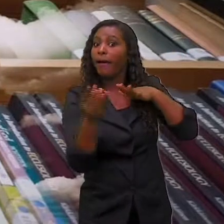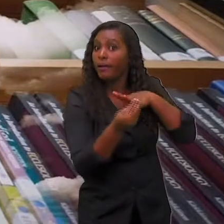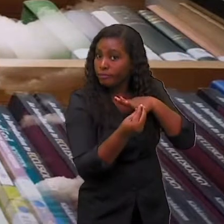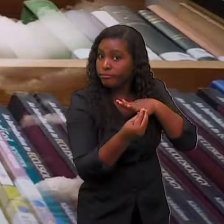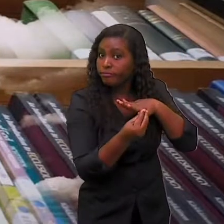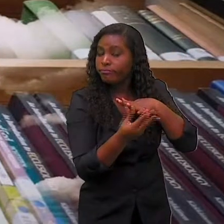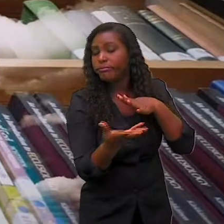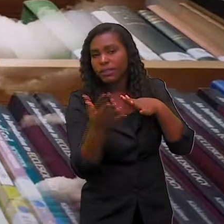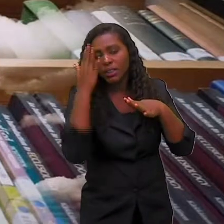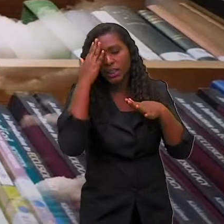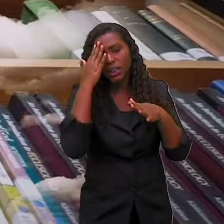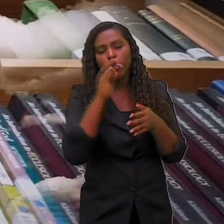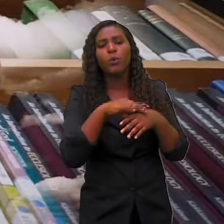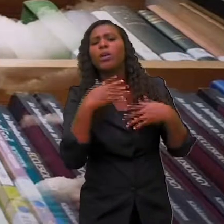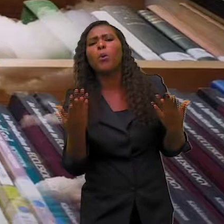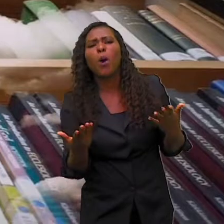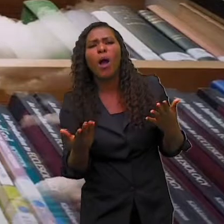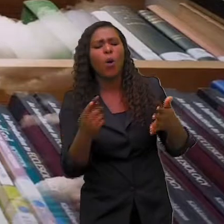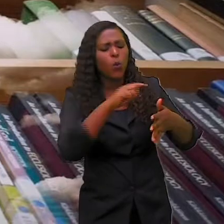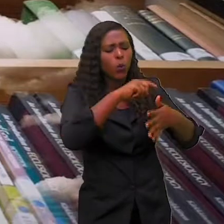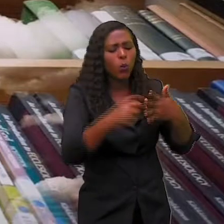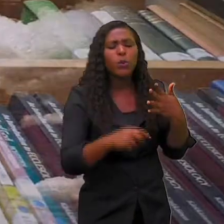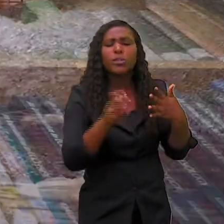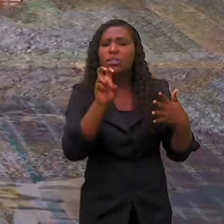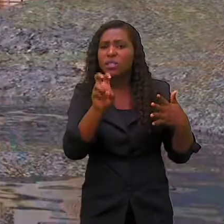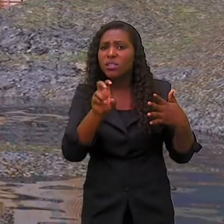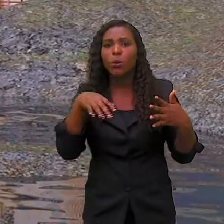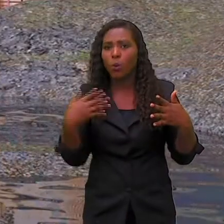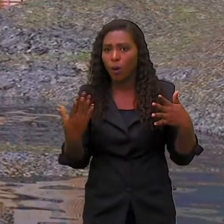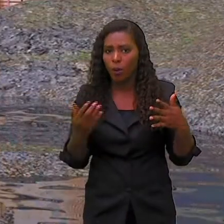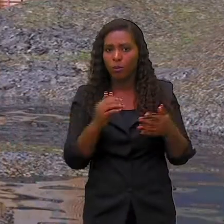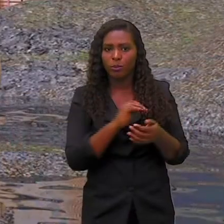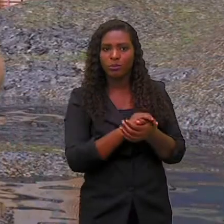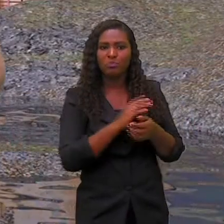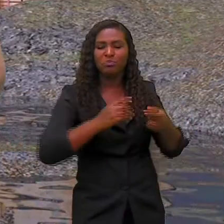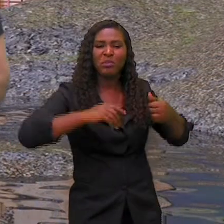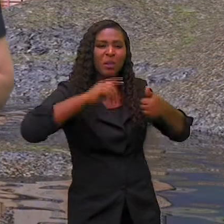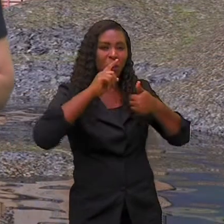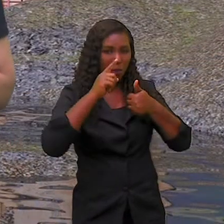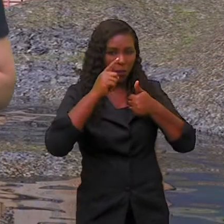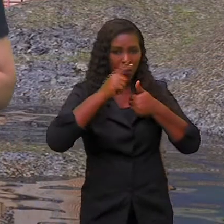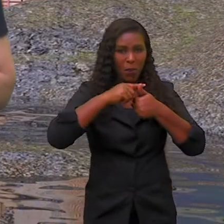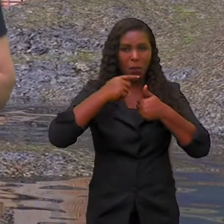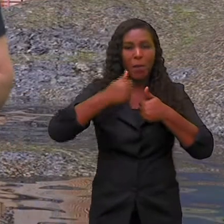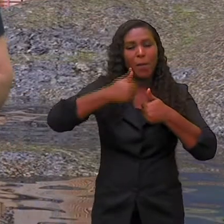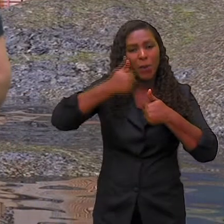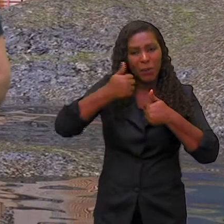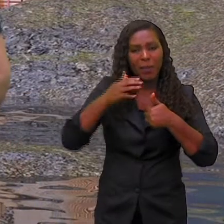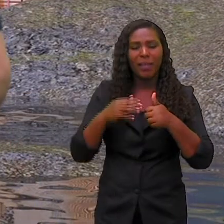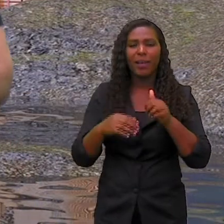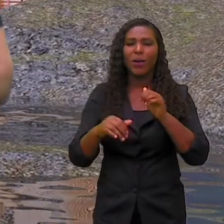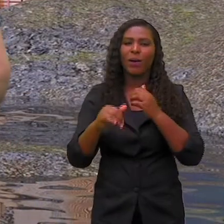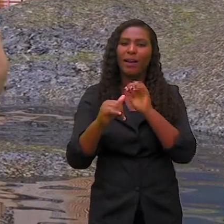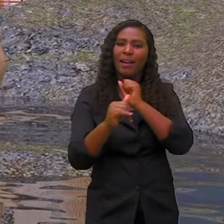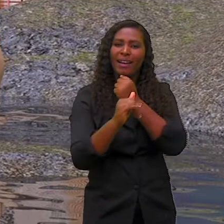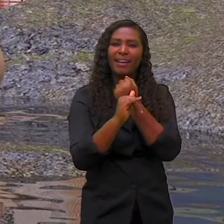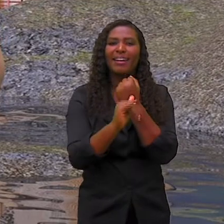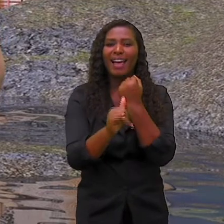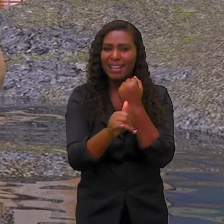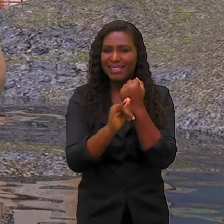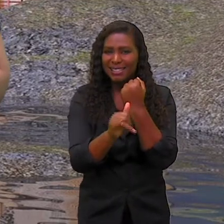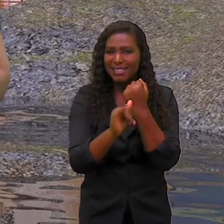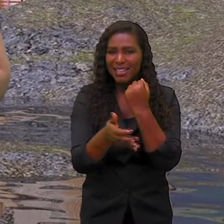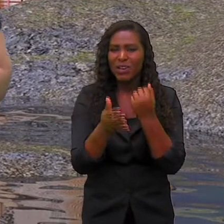esses tipos textuais? Vamos começar a falar sobre cada um deles? Nós temos aí, ó, a narração, para